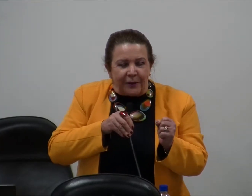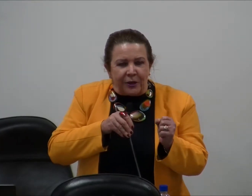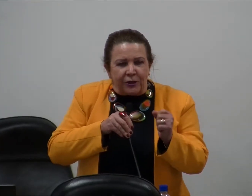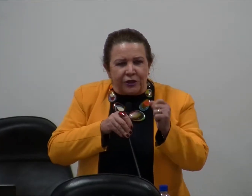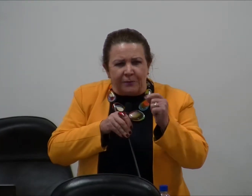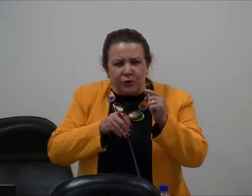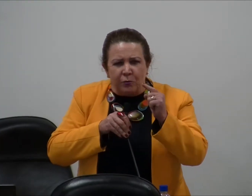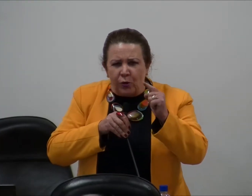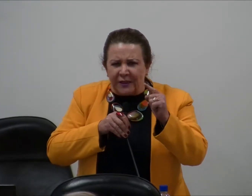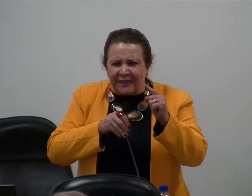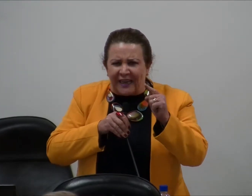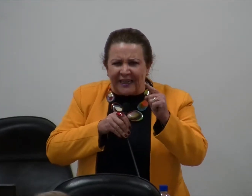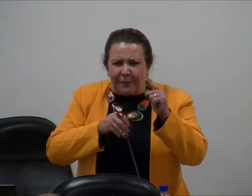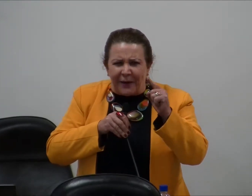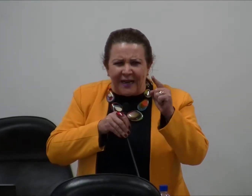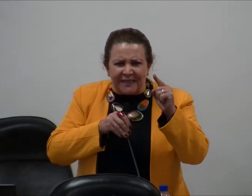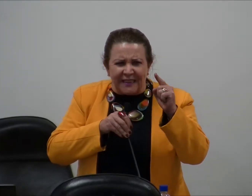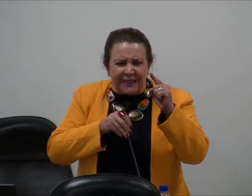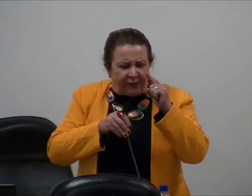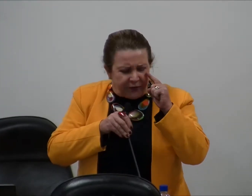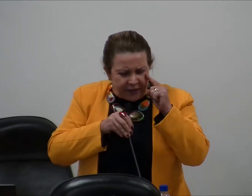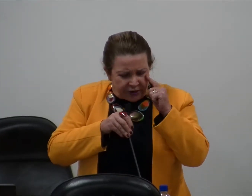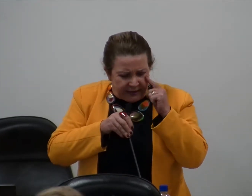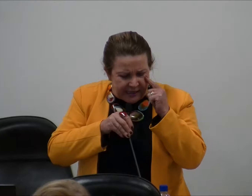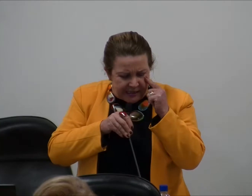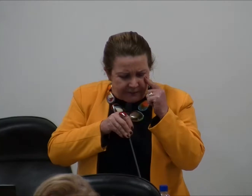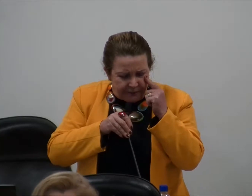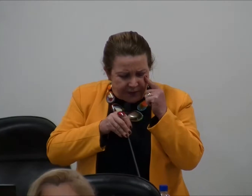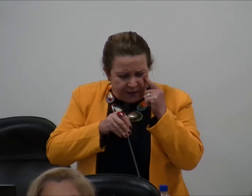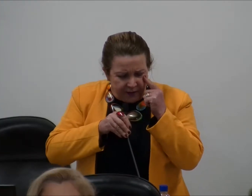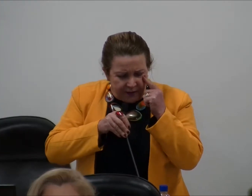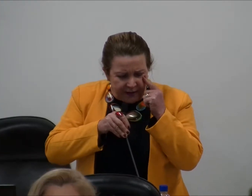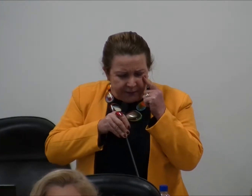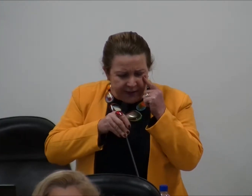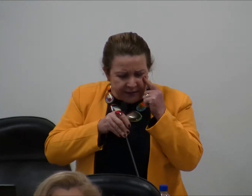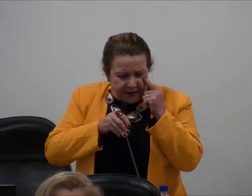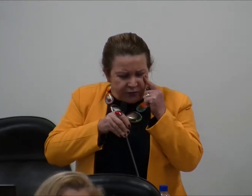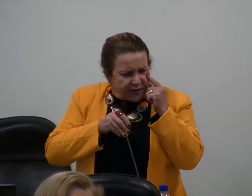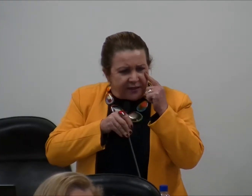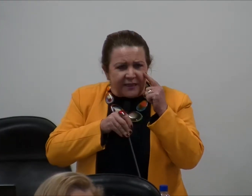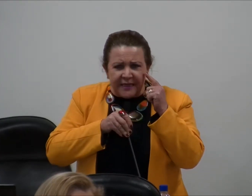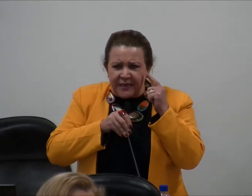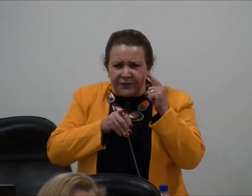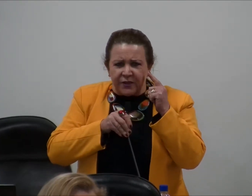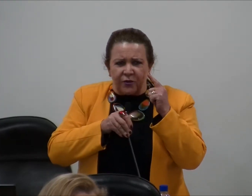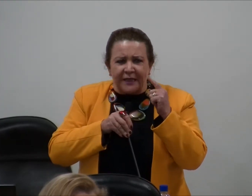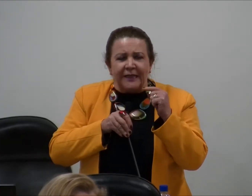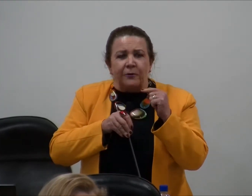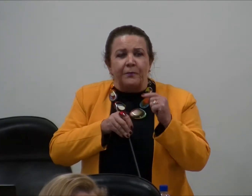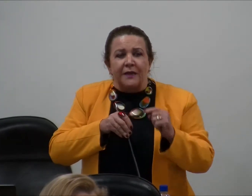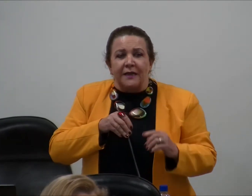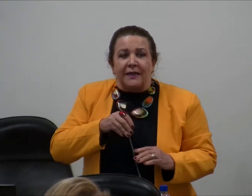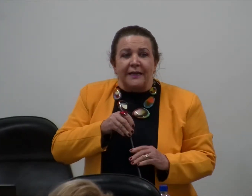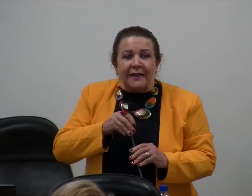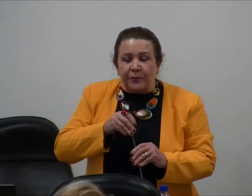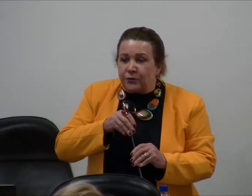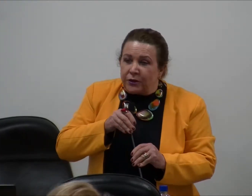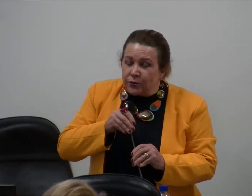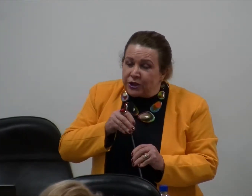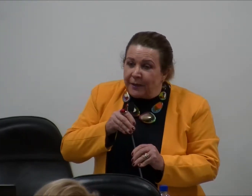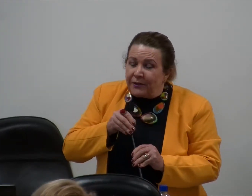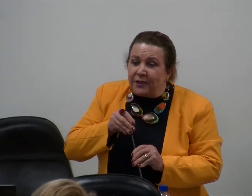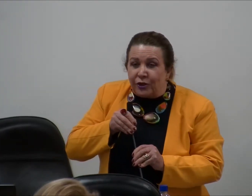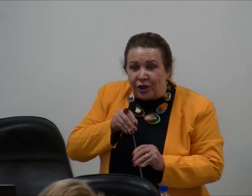né? Eu lembro que nós tínhamos murta na praça, ali na frente na Praça Luciana Esteves, se eu não me engano, e ali o